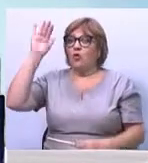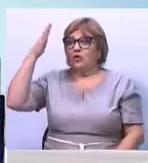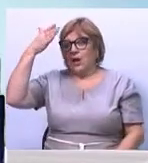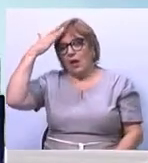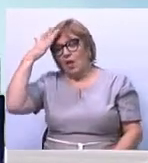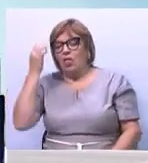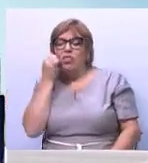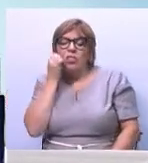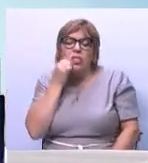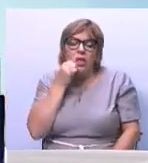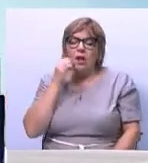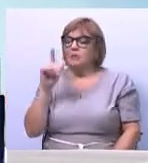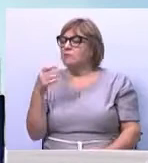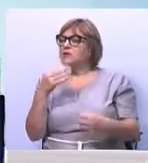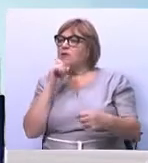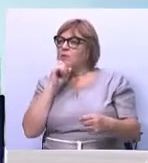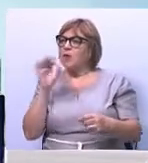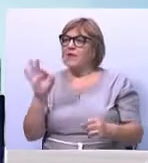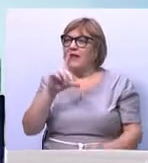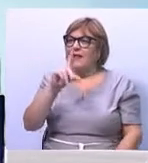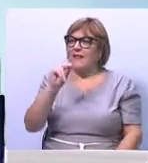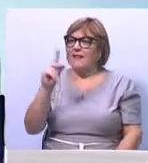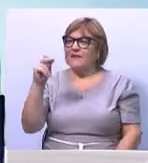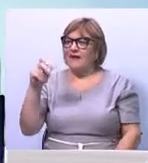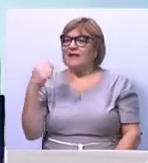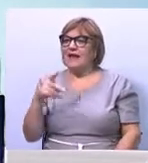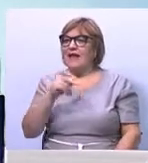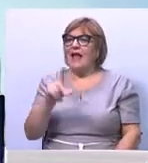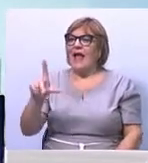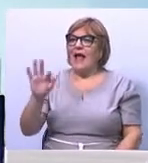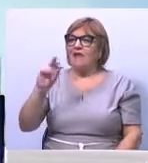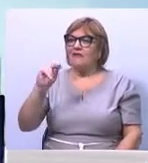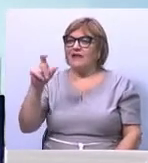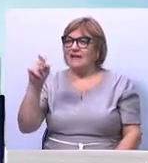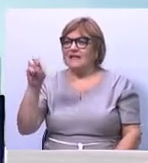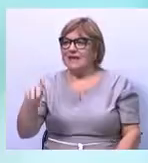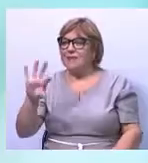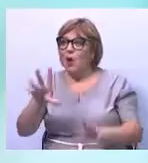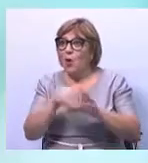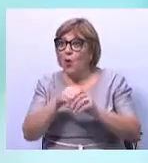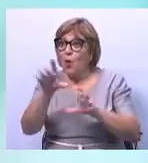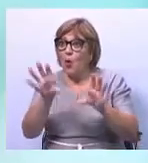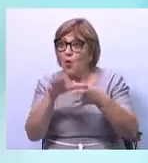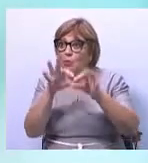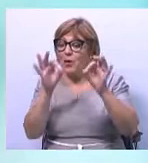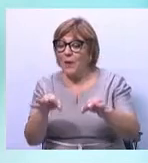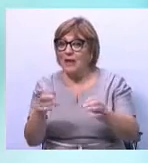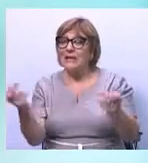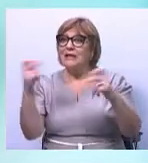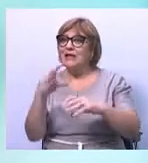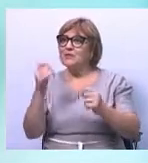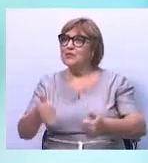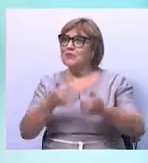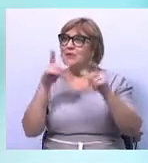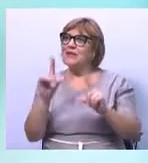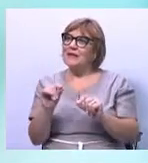situações simples como estas, podemos utilizar a lavanda. Temos a alfazema, que não sei se está inserida dentro deste grupo, mas que traz imensos